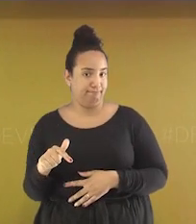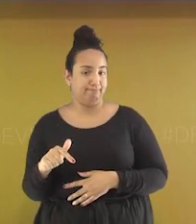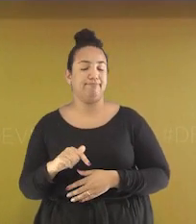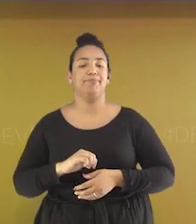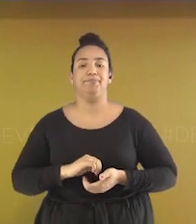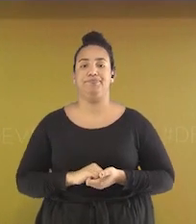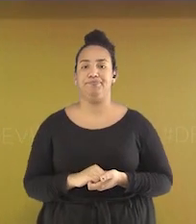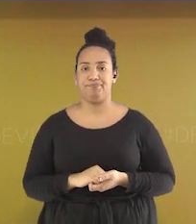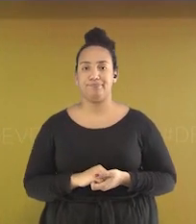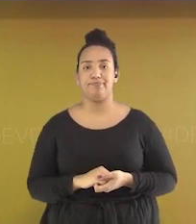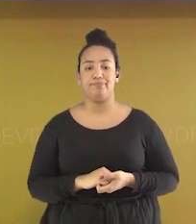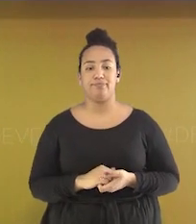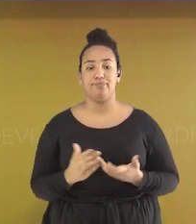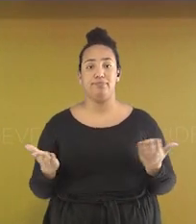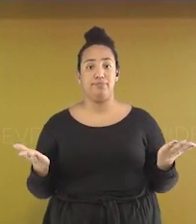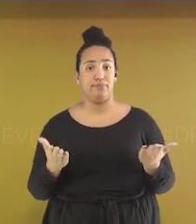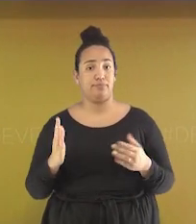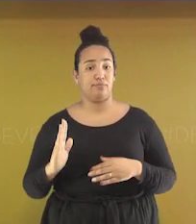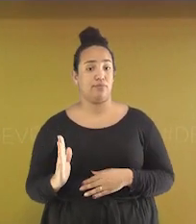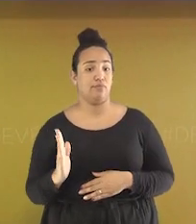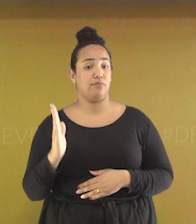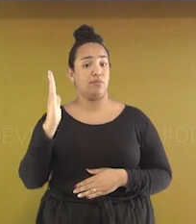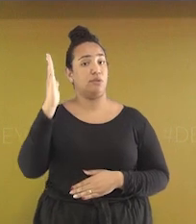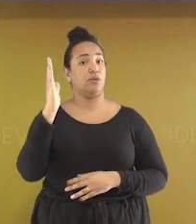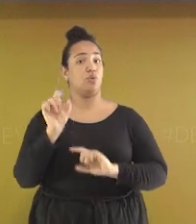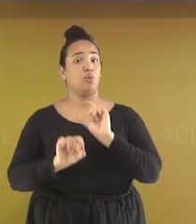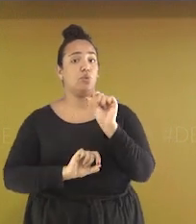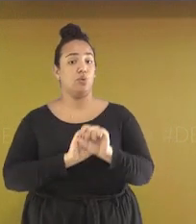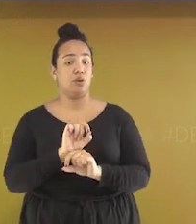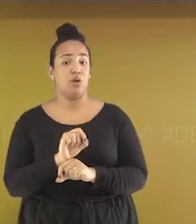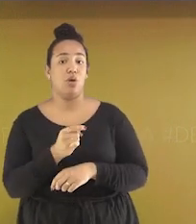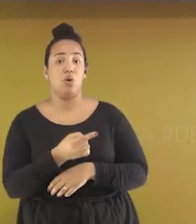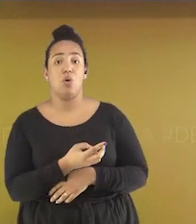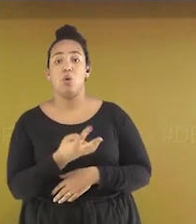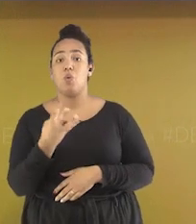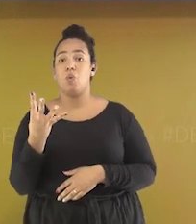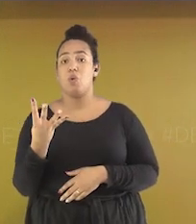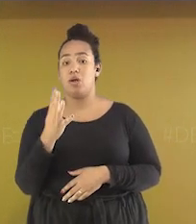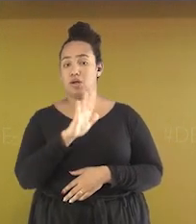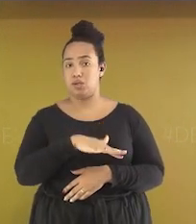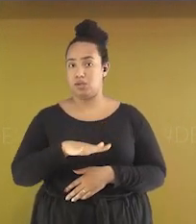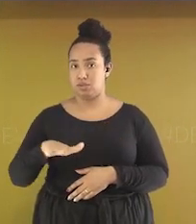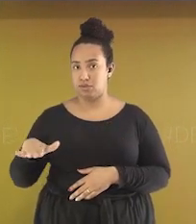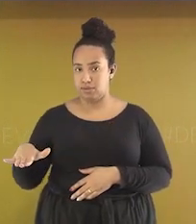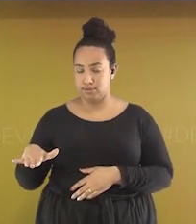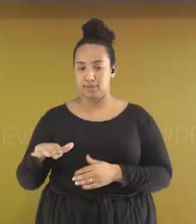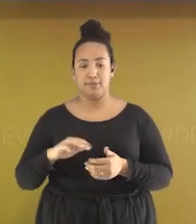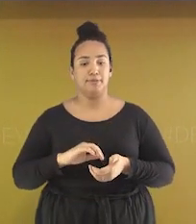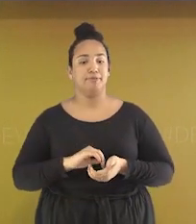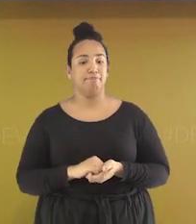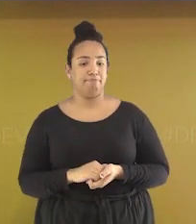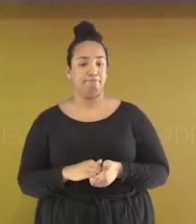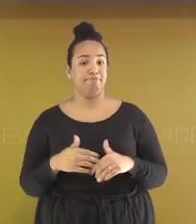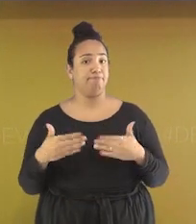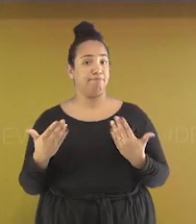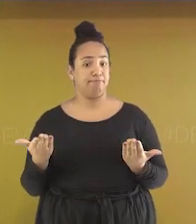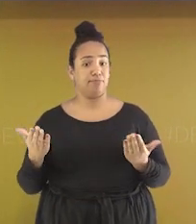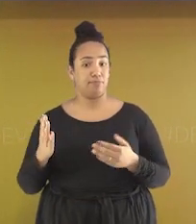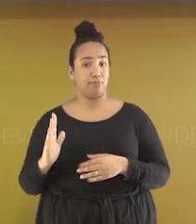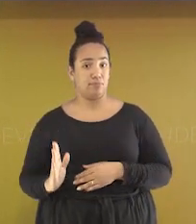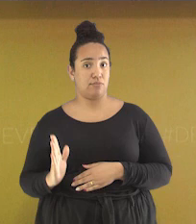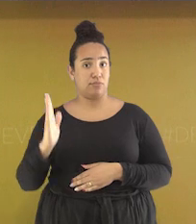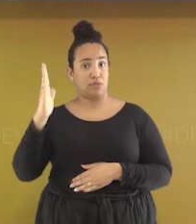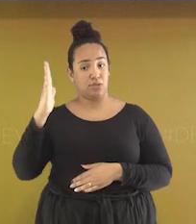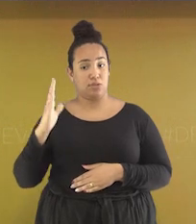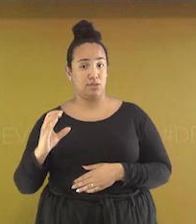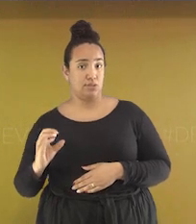alunos que não têm animais. Já na vertical, vamos marcar as quantidades de crianças. Então, vamos marcar no